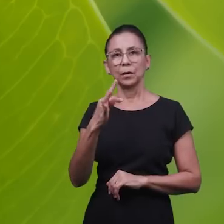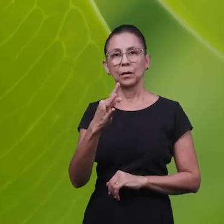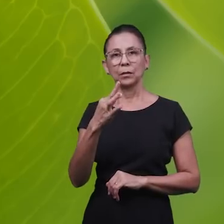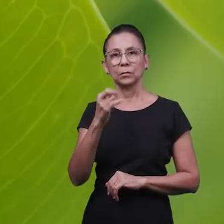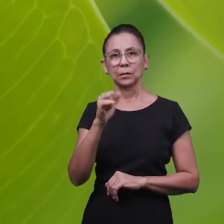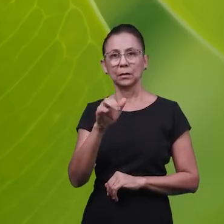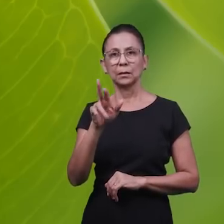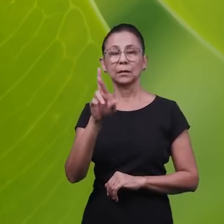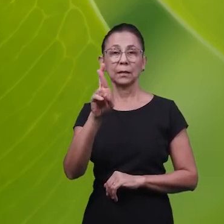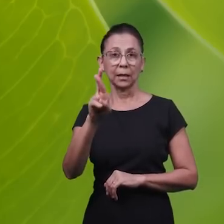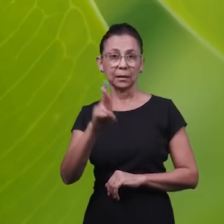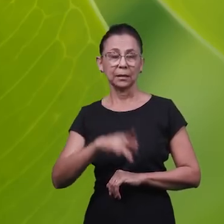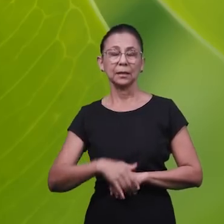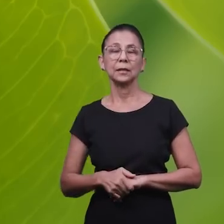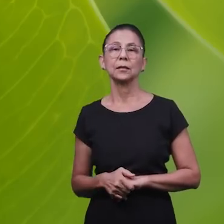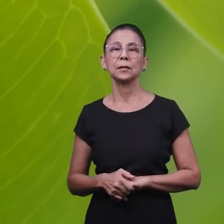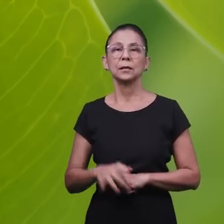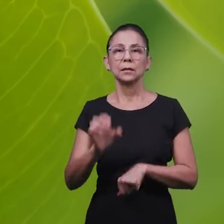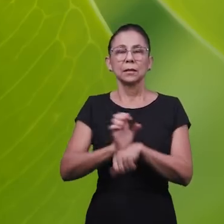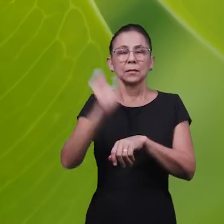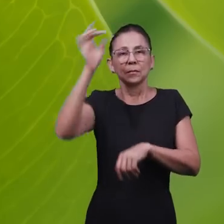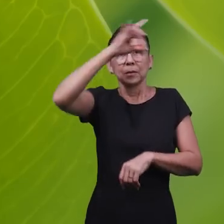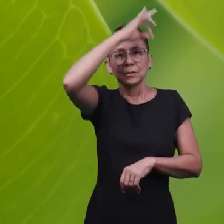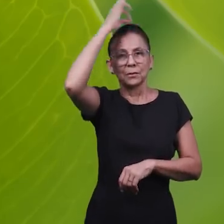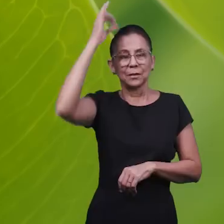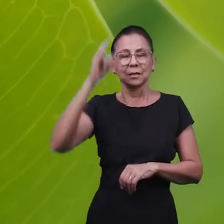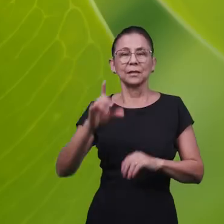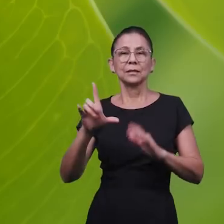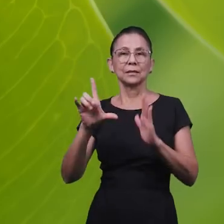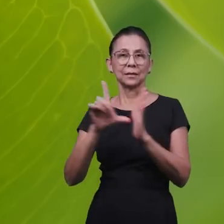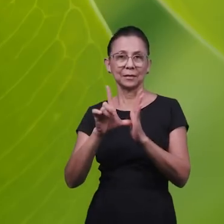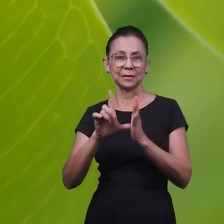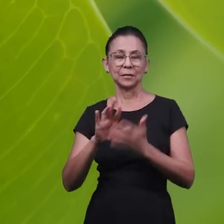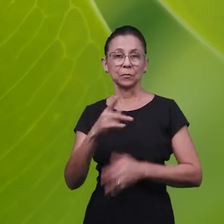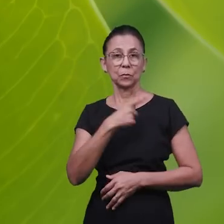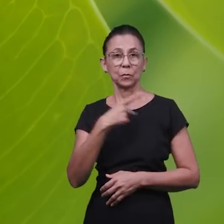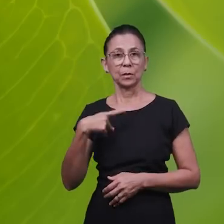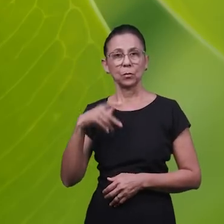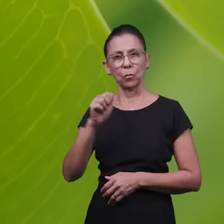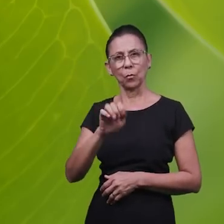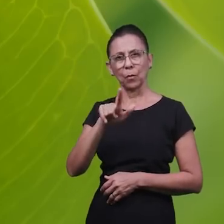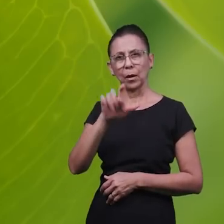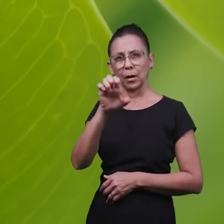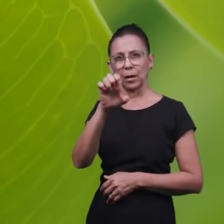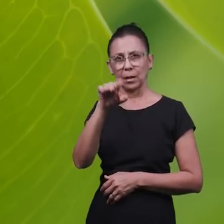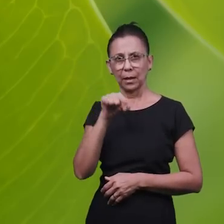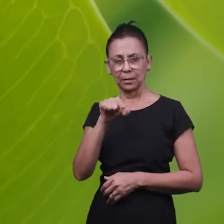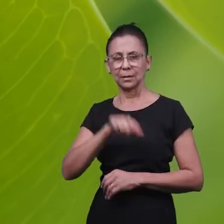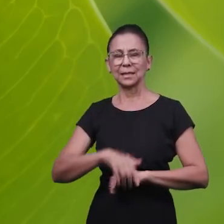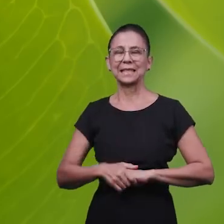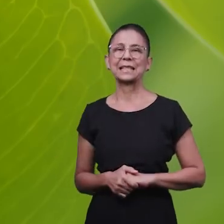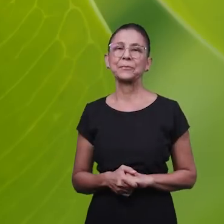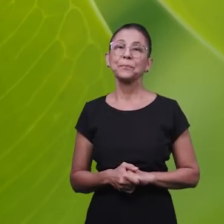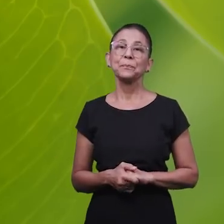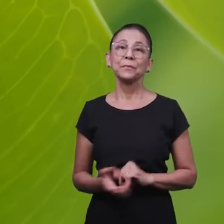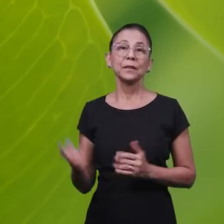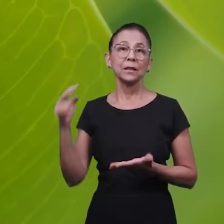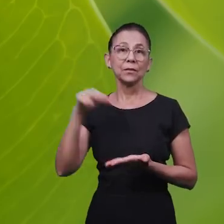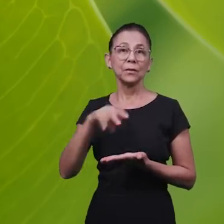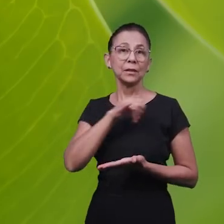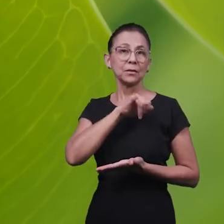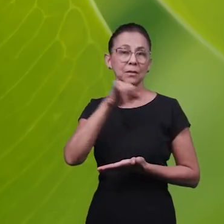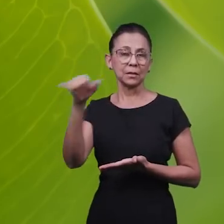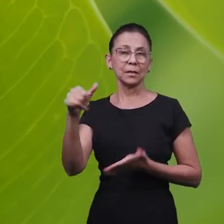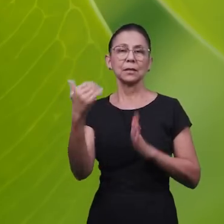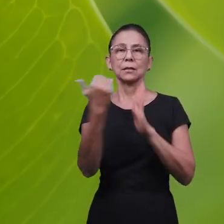do bairro Conceição, em Linhares, onde atua o pastor Alex Demo. E venho dizer que o programa